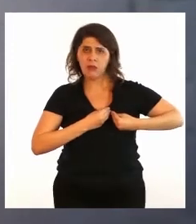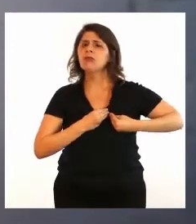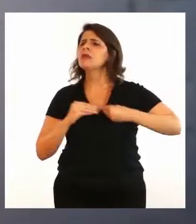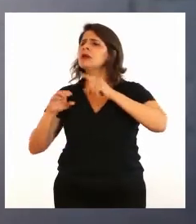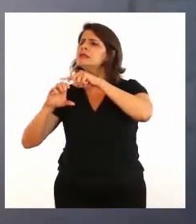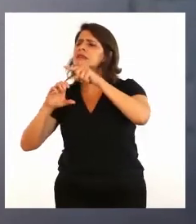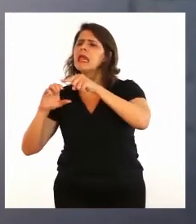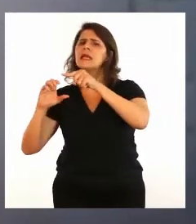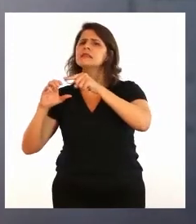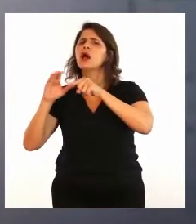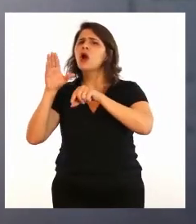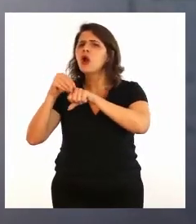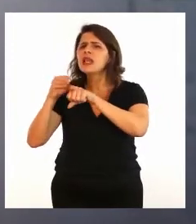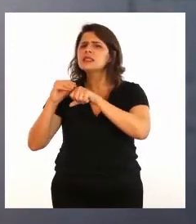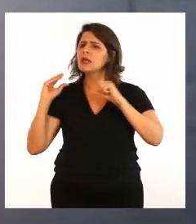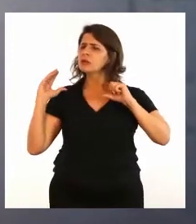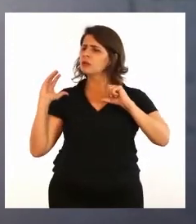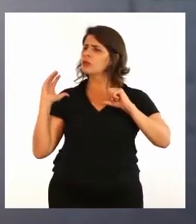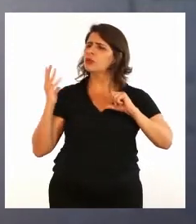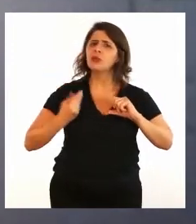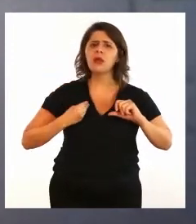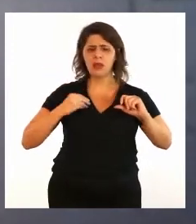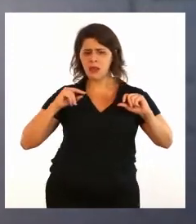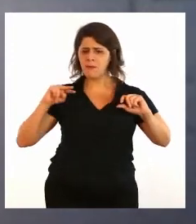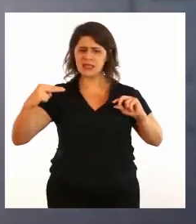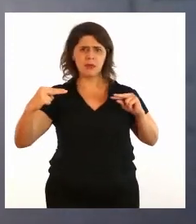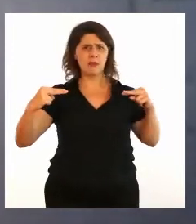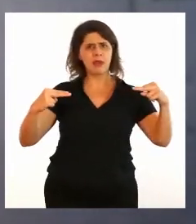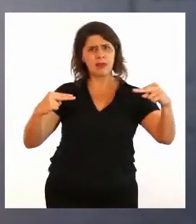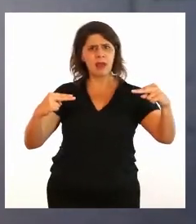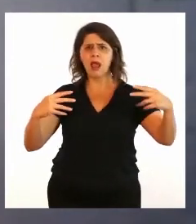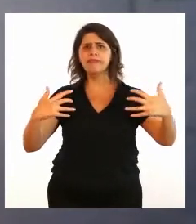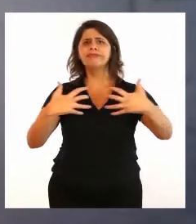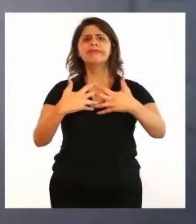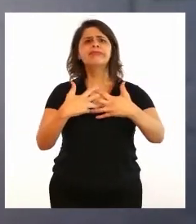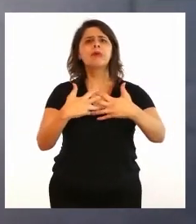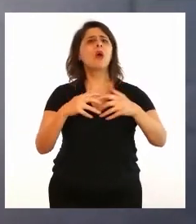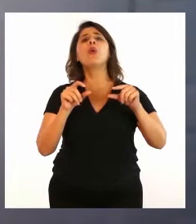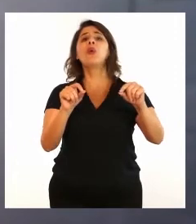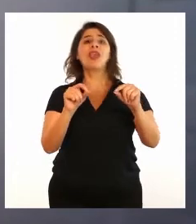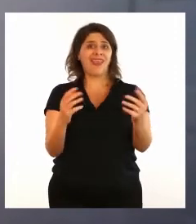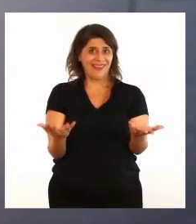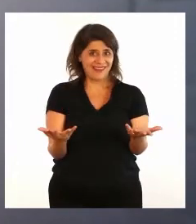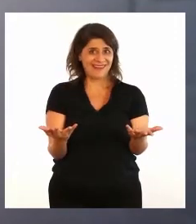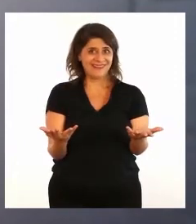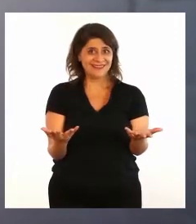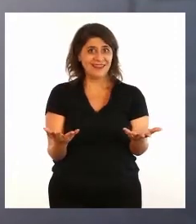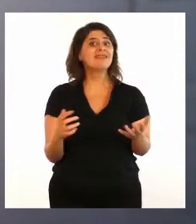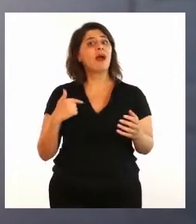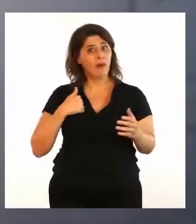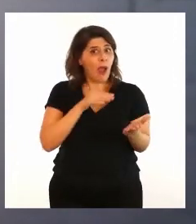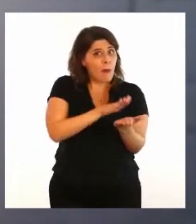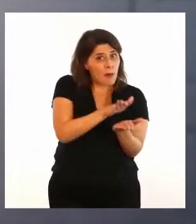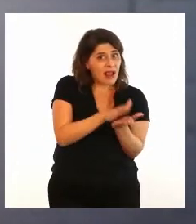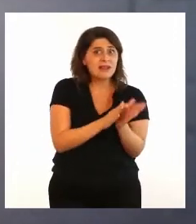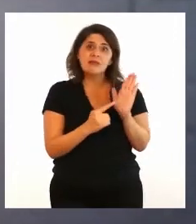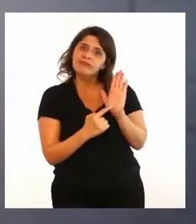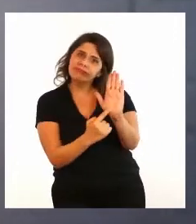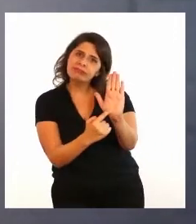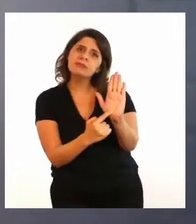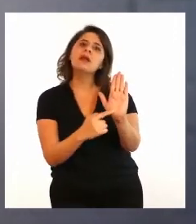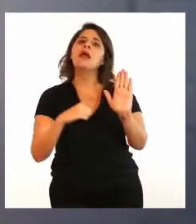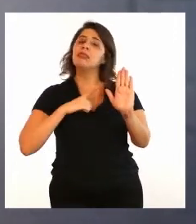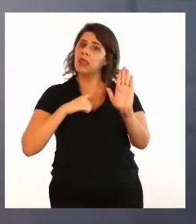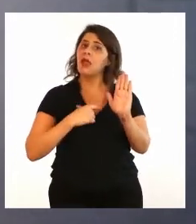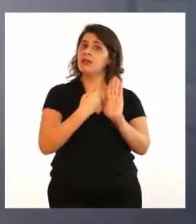dizer sobre resistência. Então, na publicação, essas vozes se manifestam no texto da